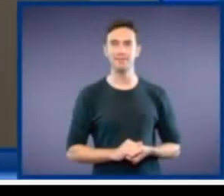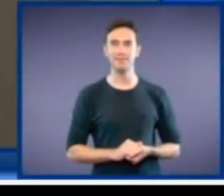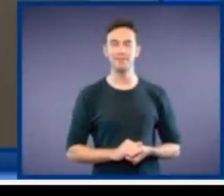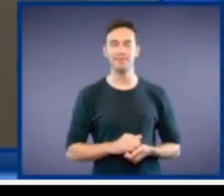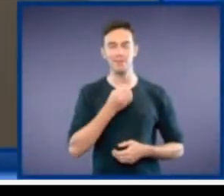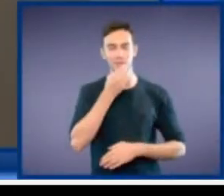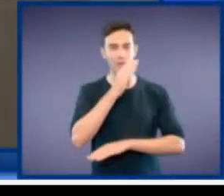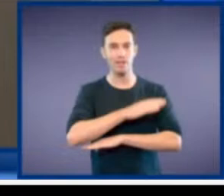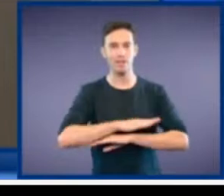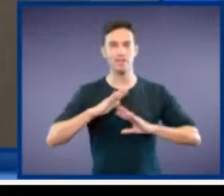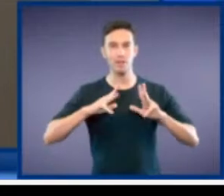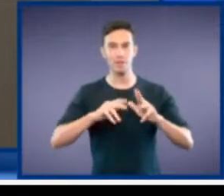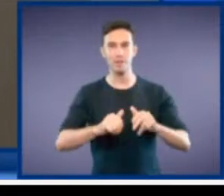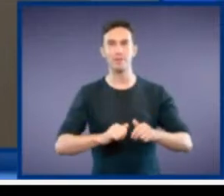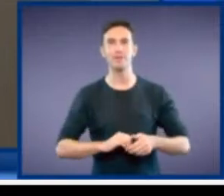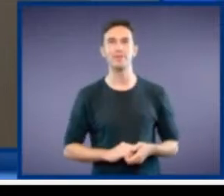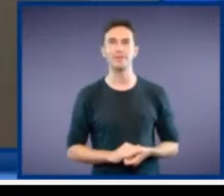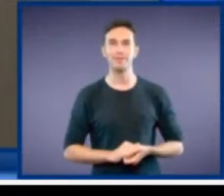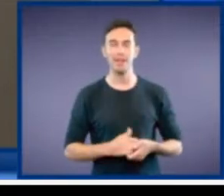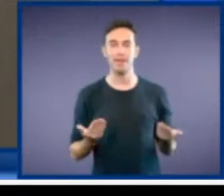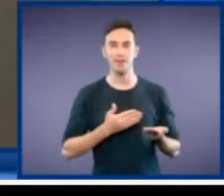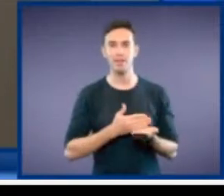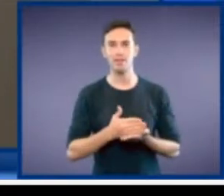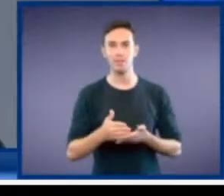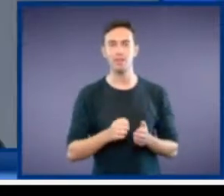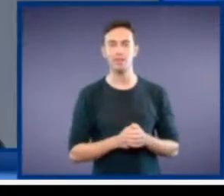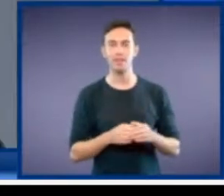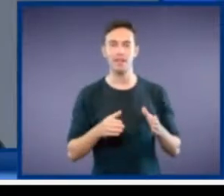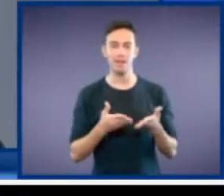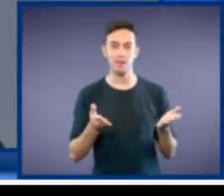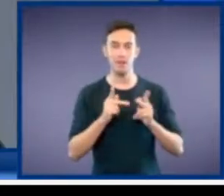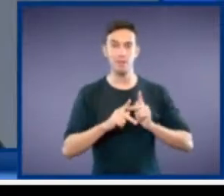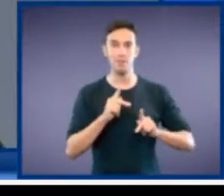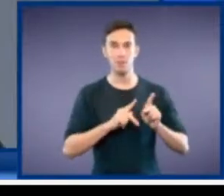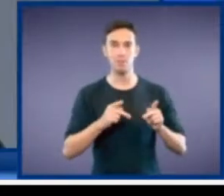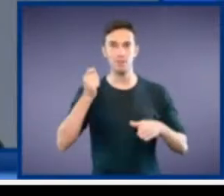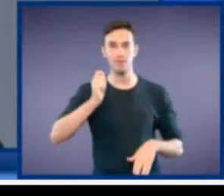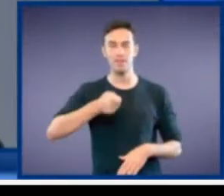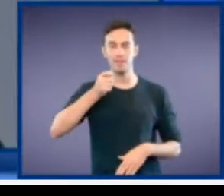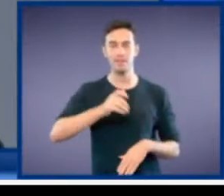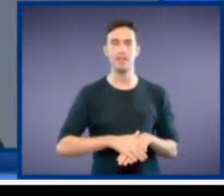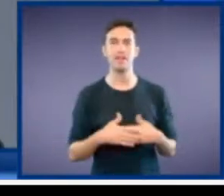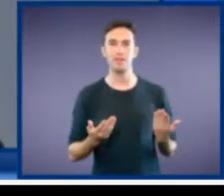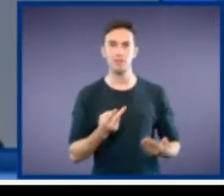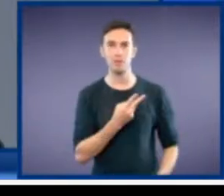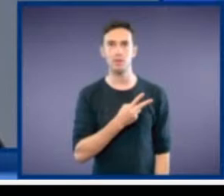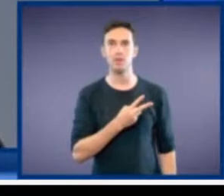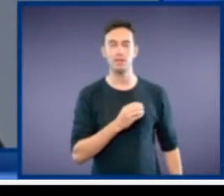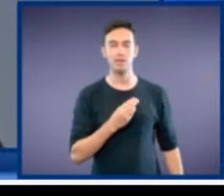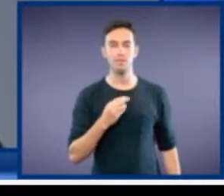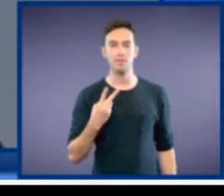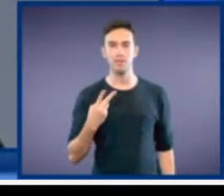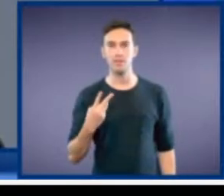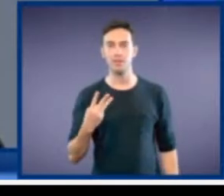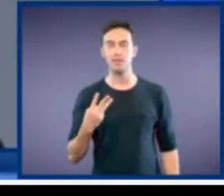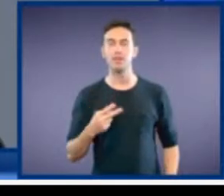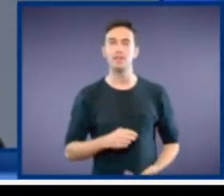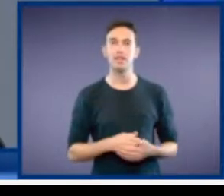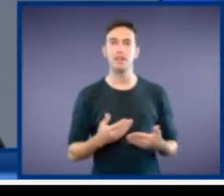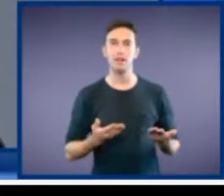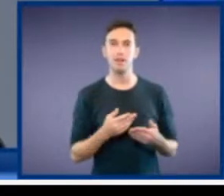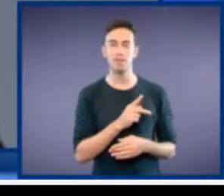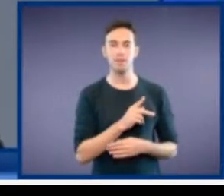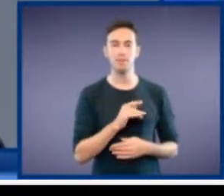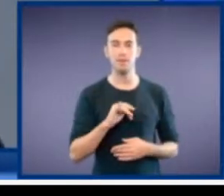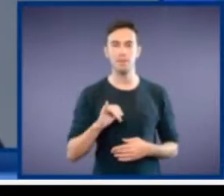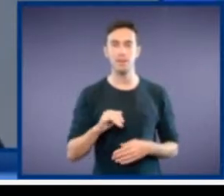Boa tarde a todos e a todas. Daremos início à sessão pública do leilão do edital número 02-2022, PPI-PND, para